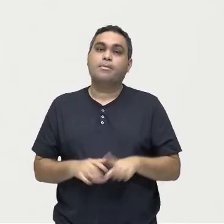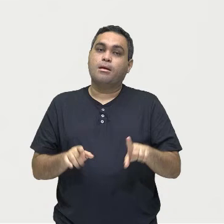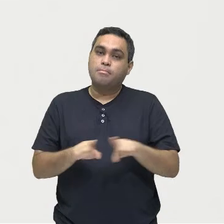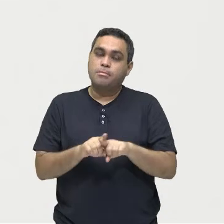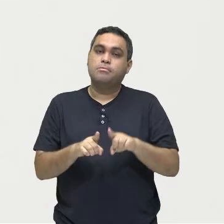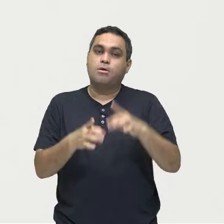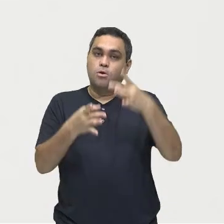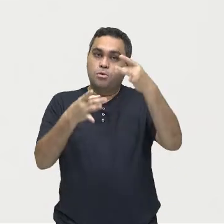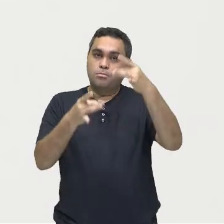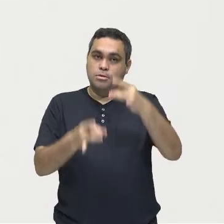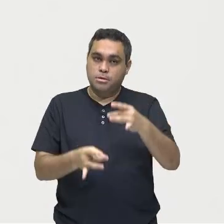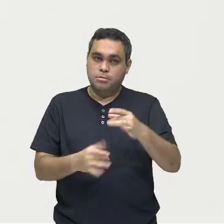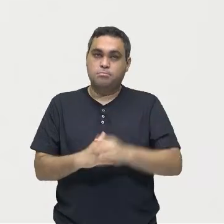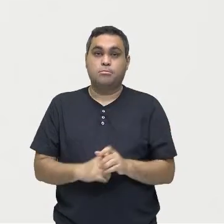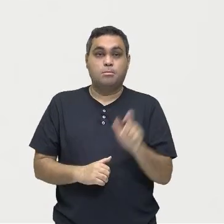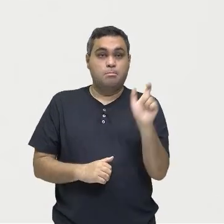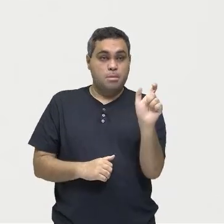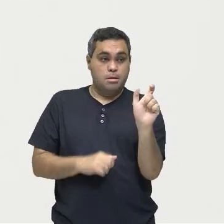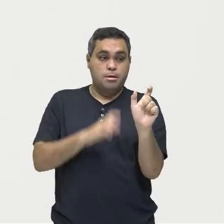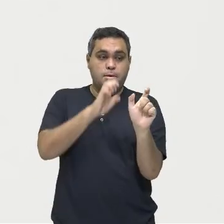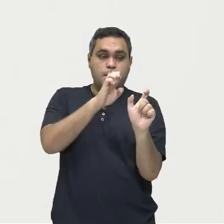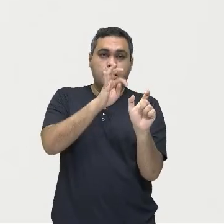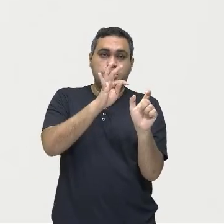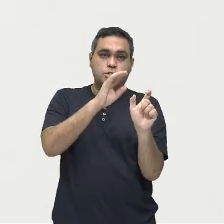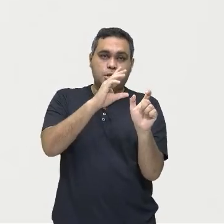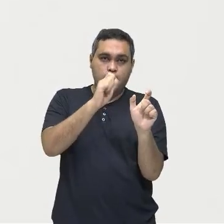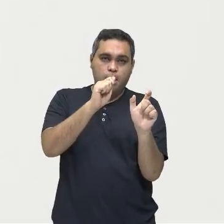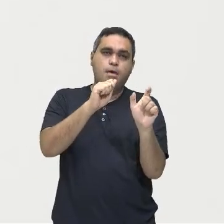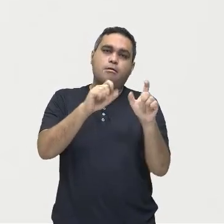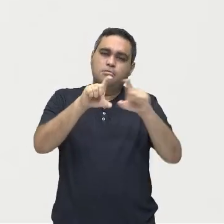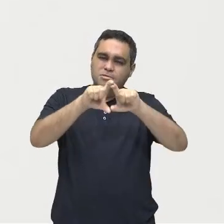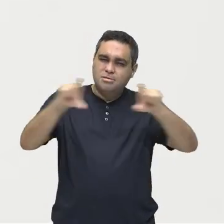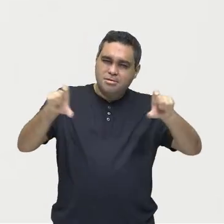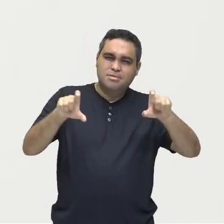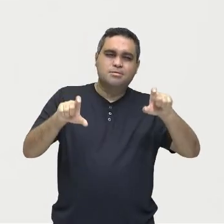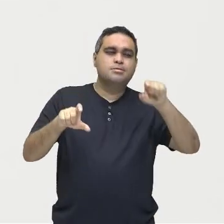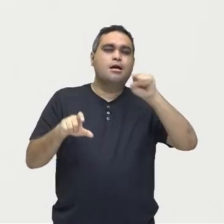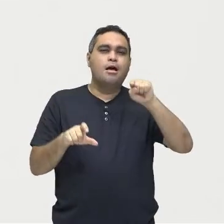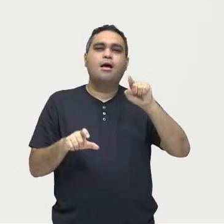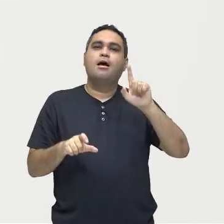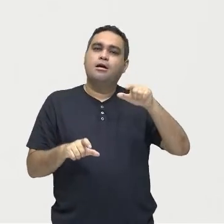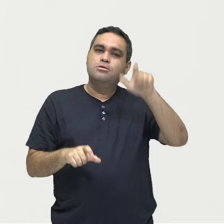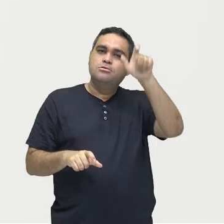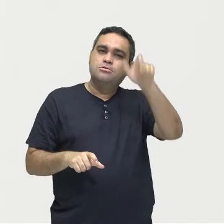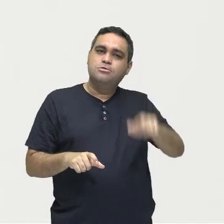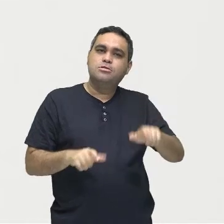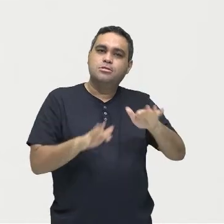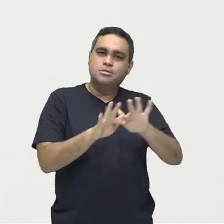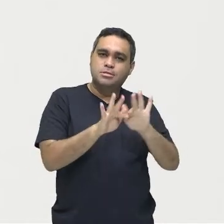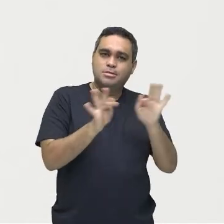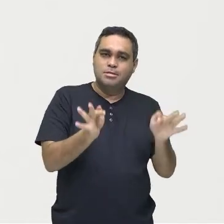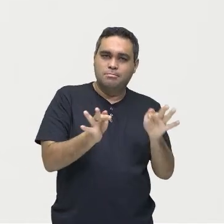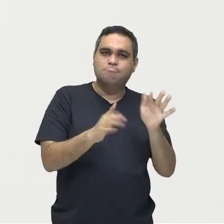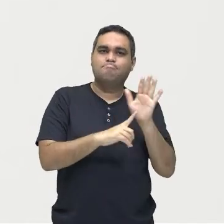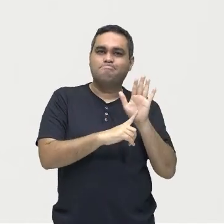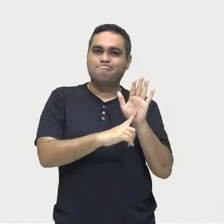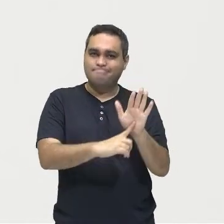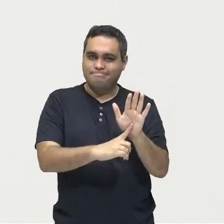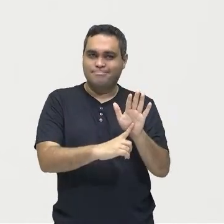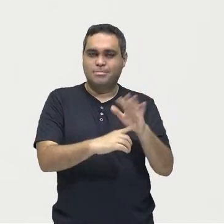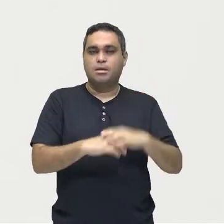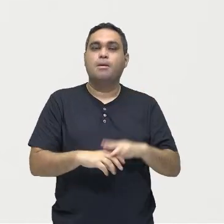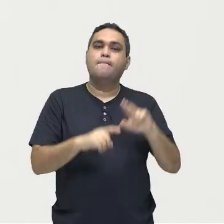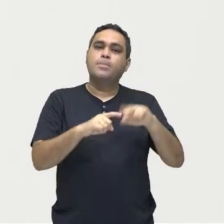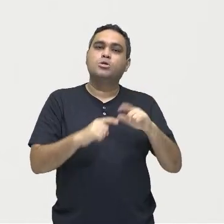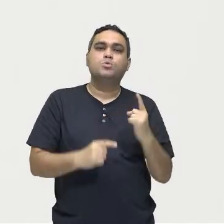E a palavra ética é o sujeito determinado simples da oração. Ele é simples porque só há um núcleo e é determinado